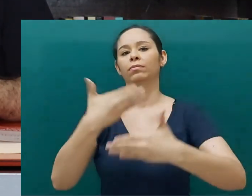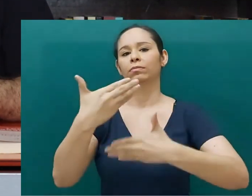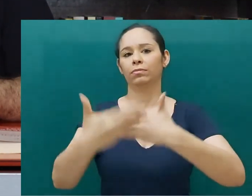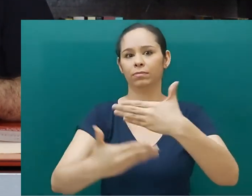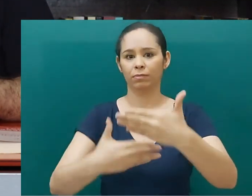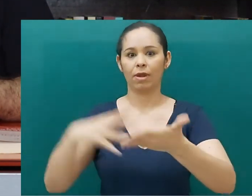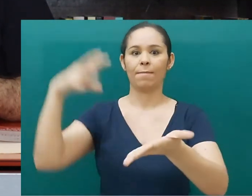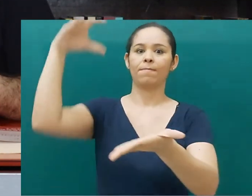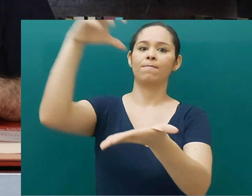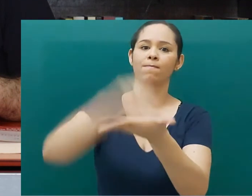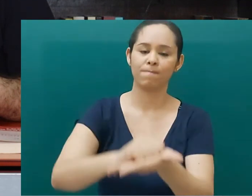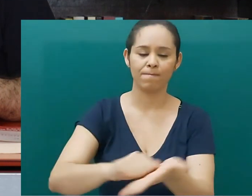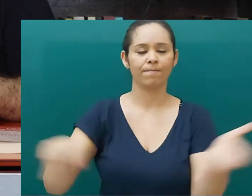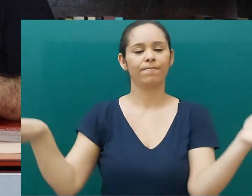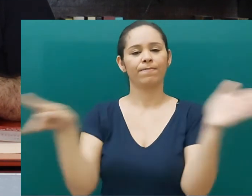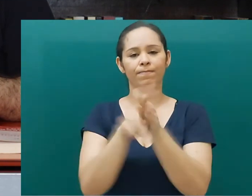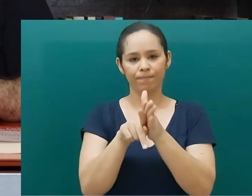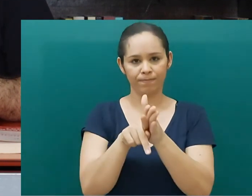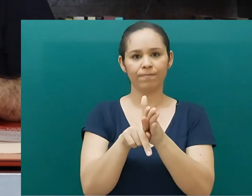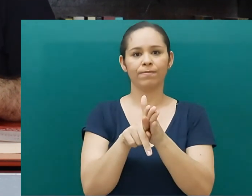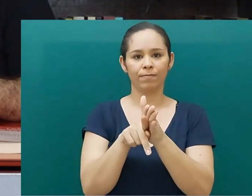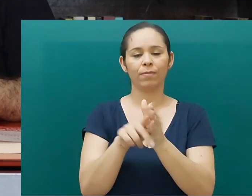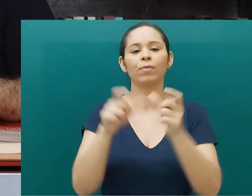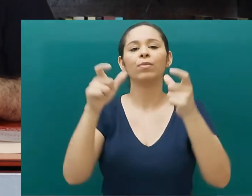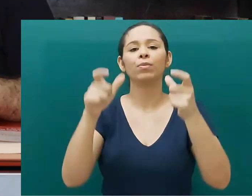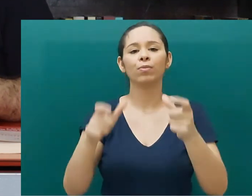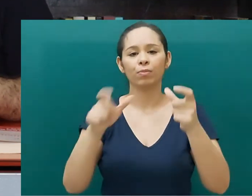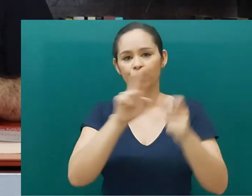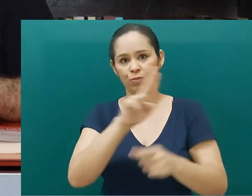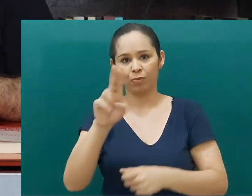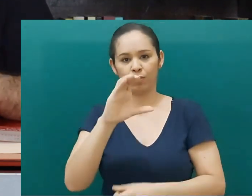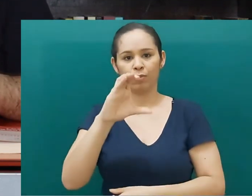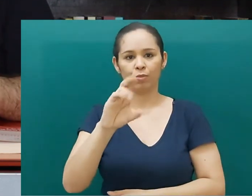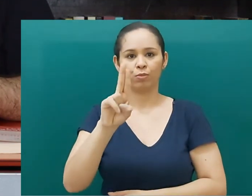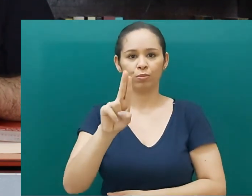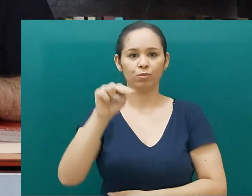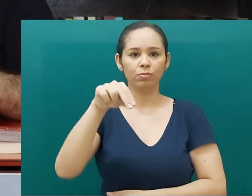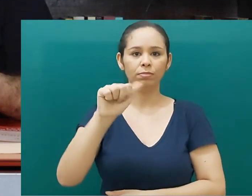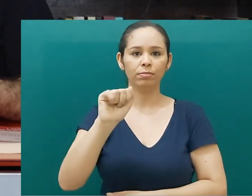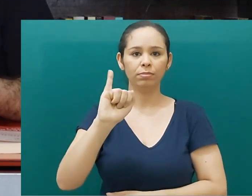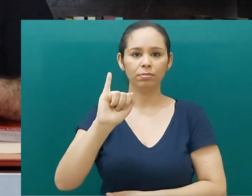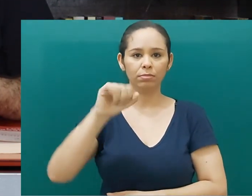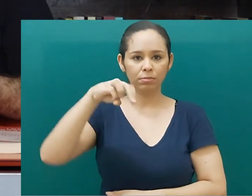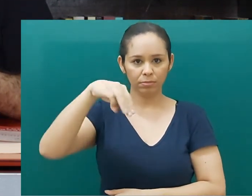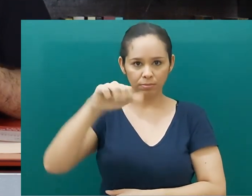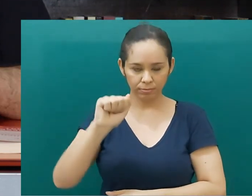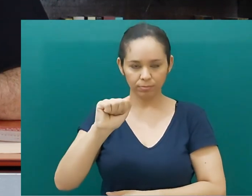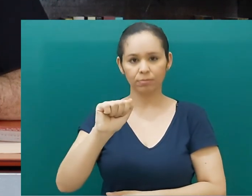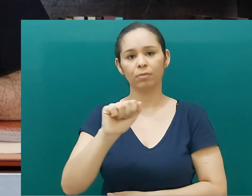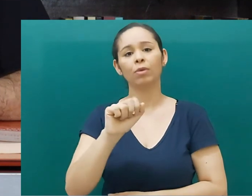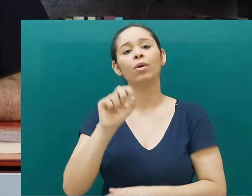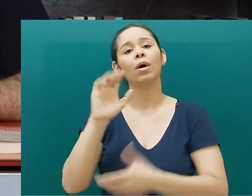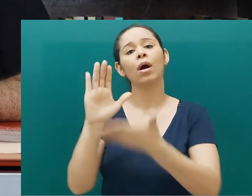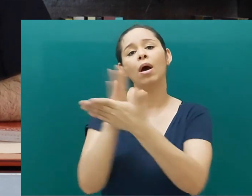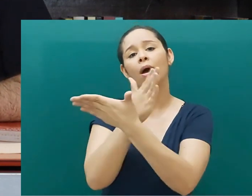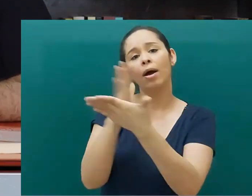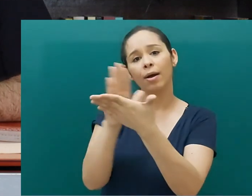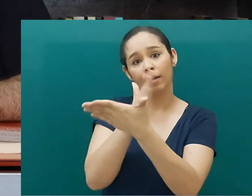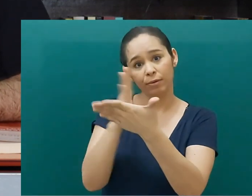tornar o território do Cunani, né? Muitos prisioneiros que